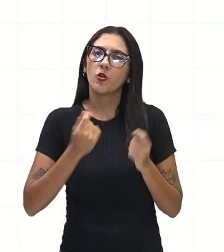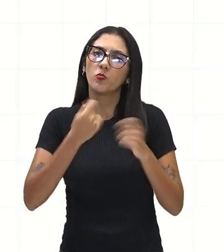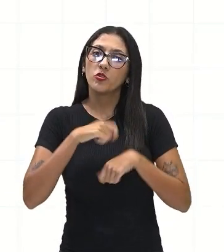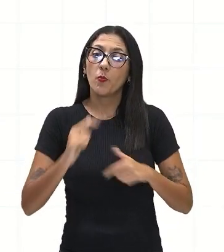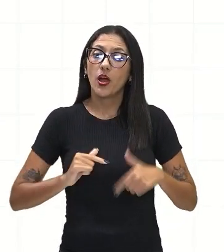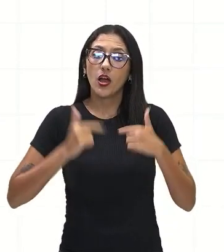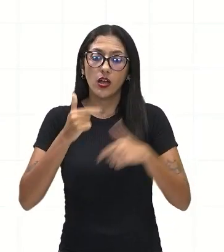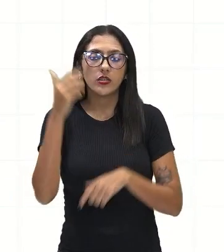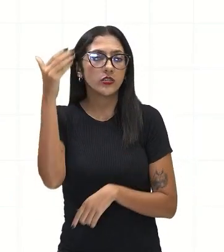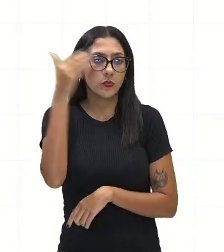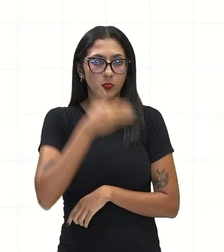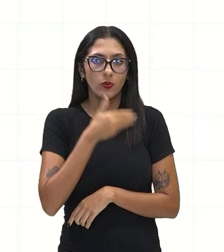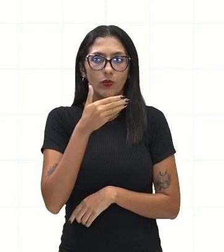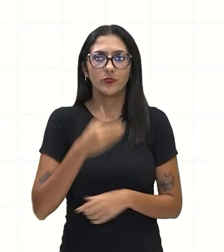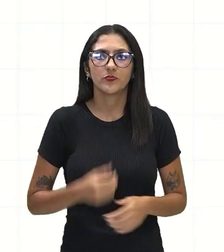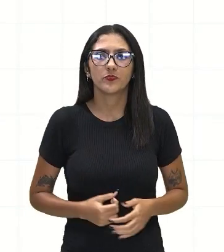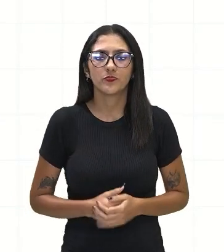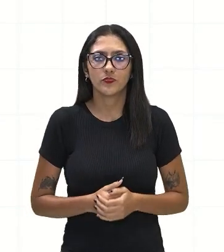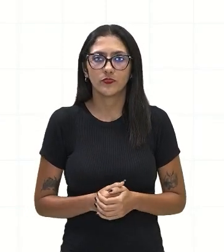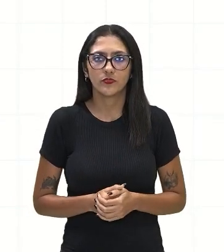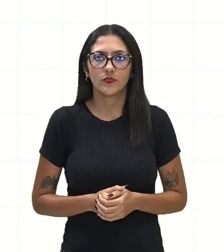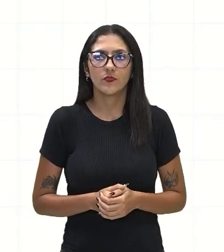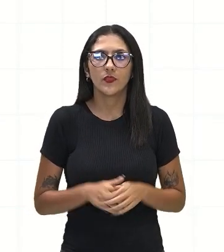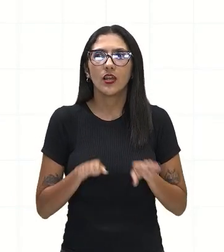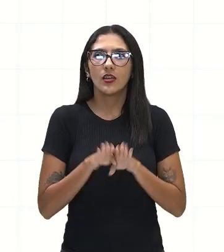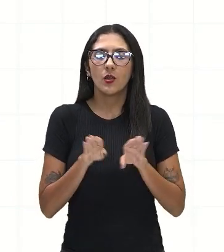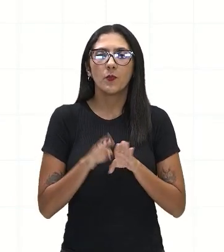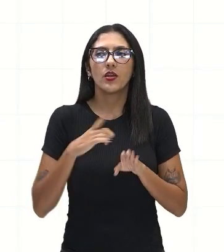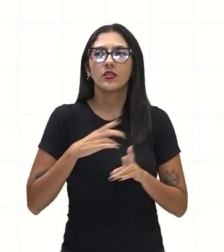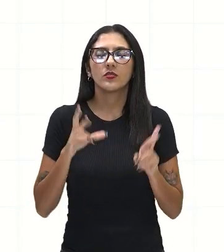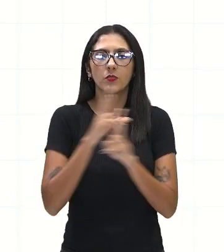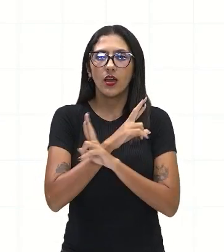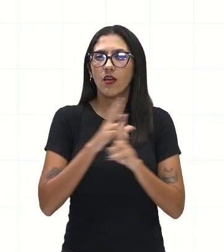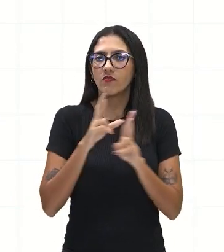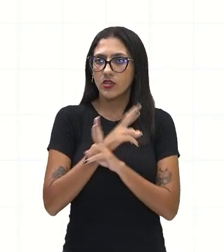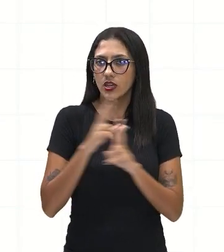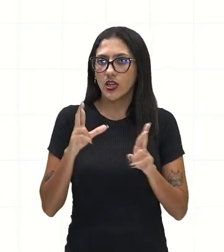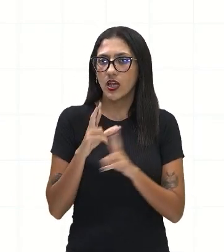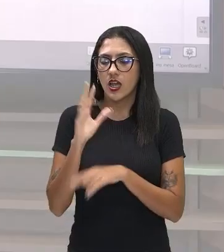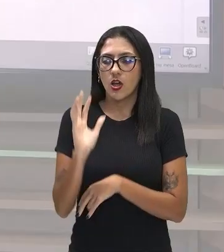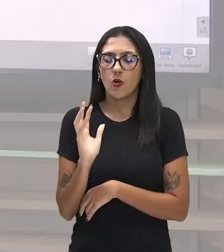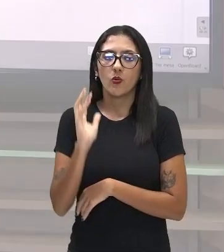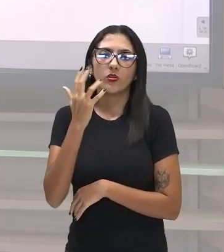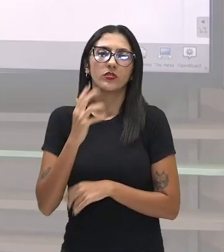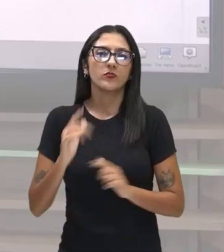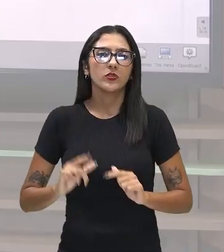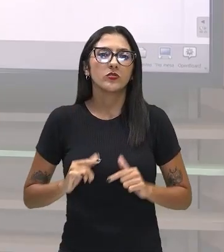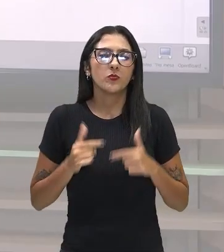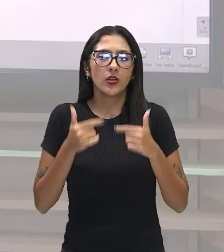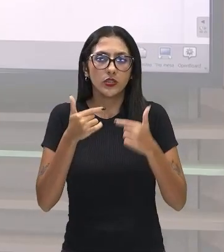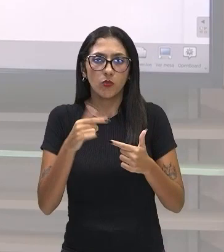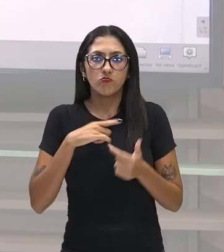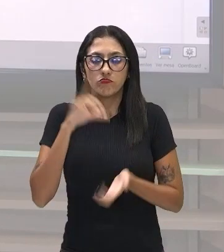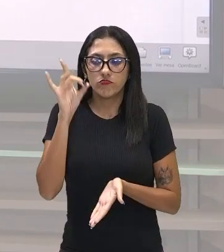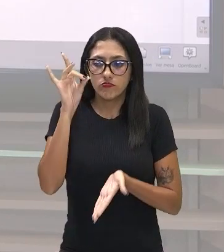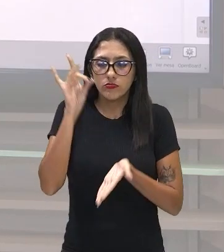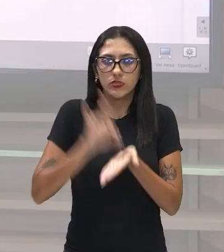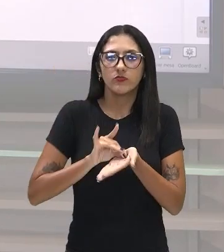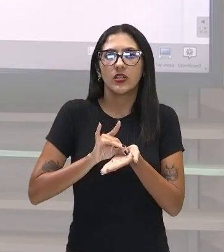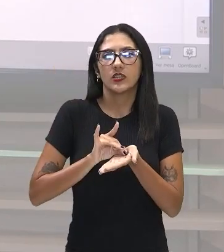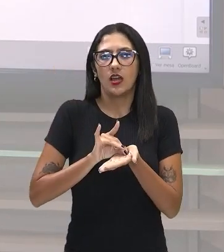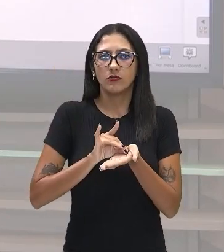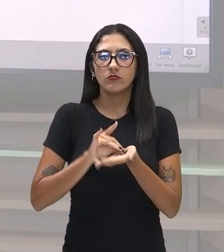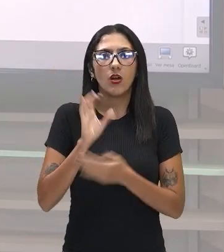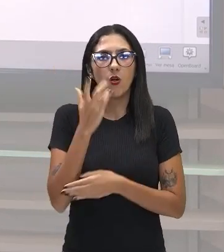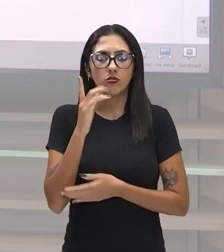Então, o fato se refere a algo que é concreto, que tem uma